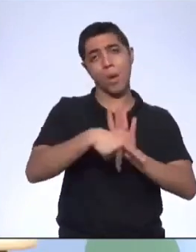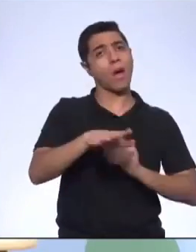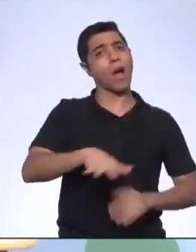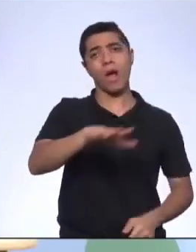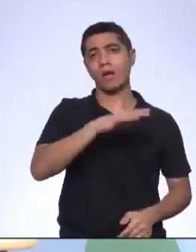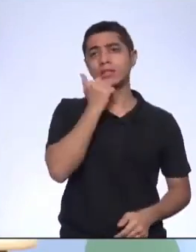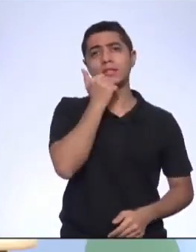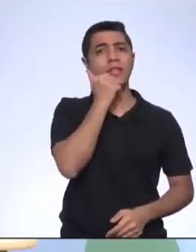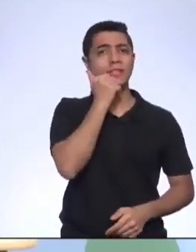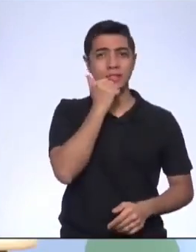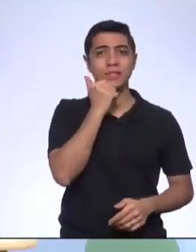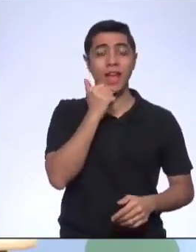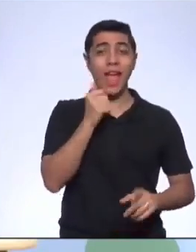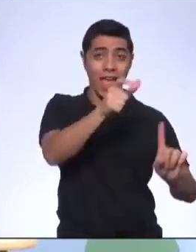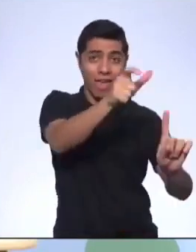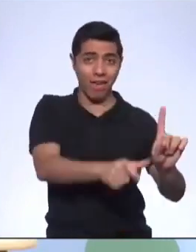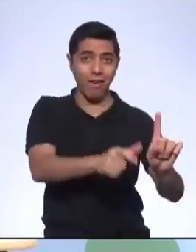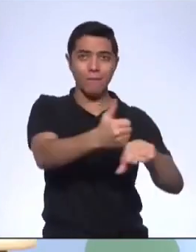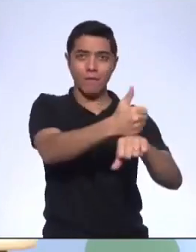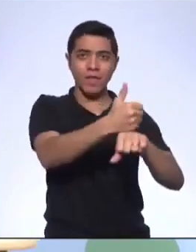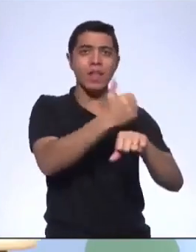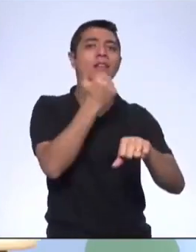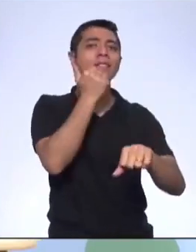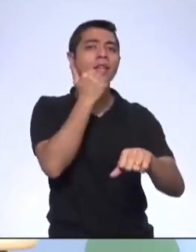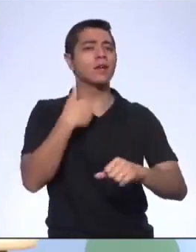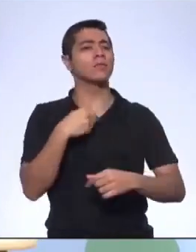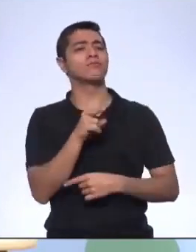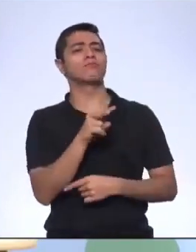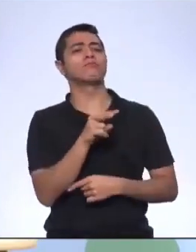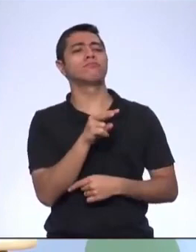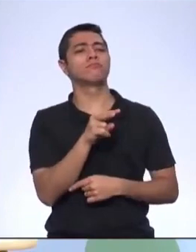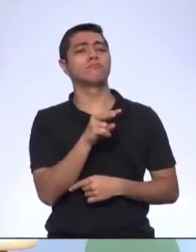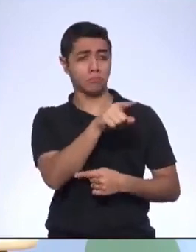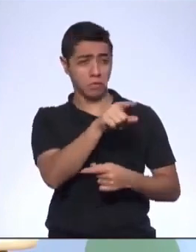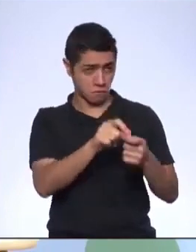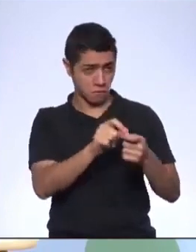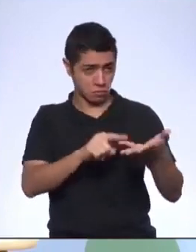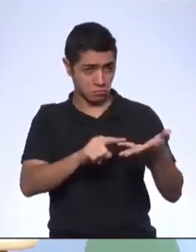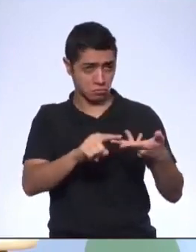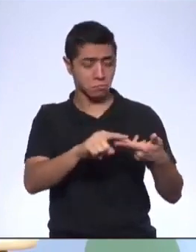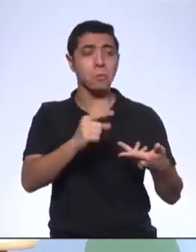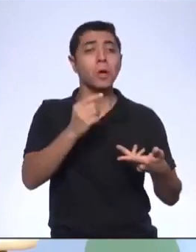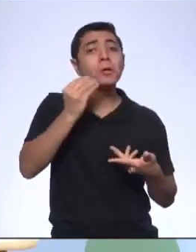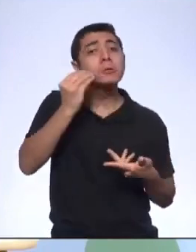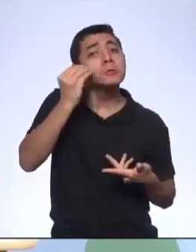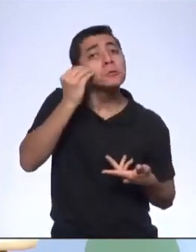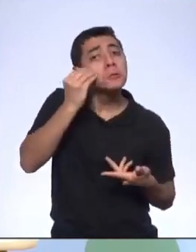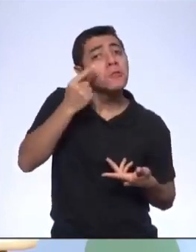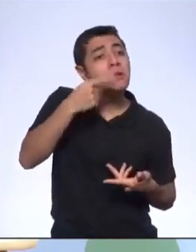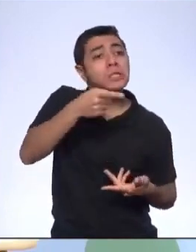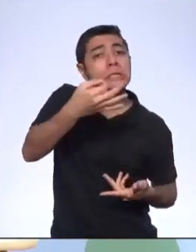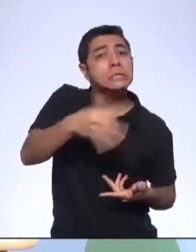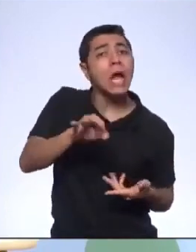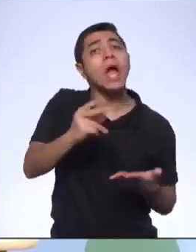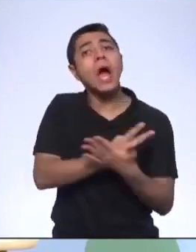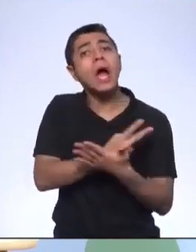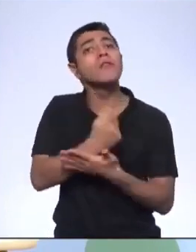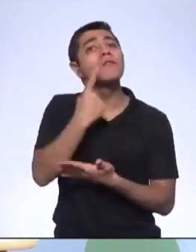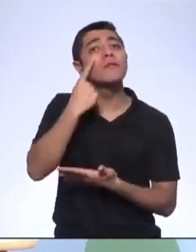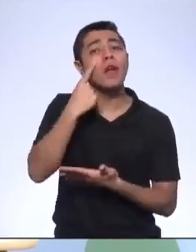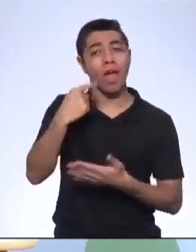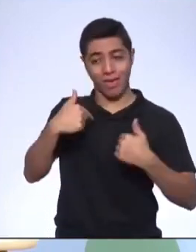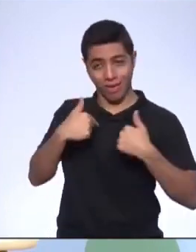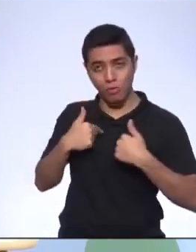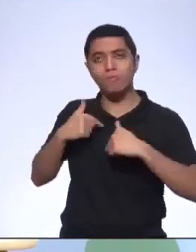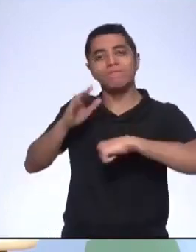lê como ele fez o trabalho e repete o experimento, e tem que dar o mesmo resultado. Se não der o mesmo resultado, alguma coisa está errada. Ou eu não soube